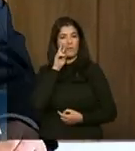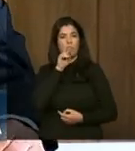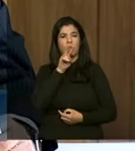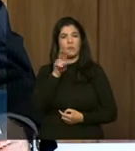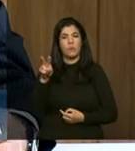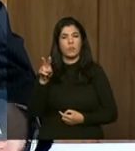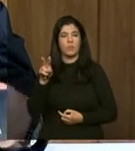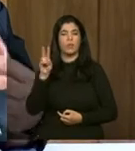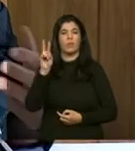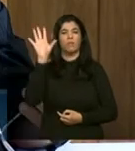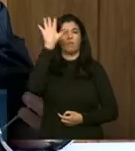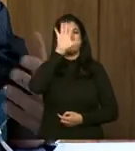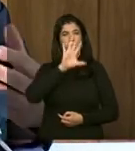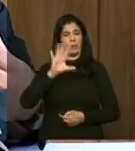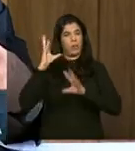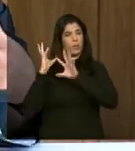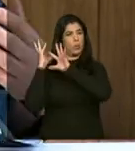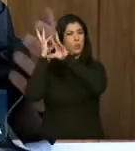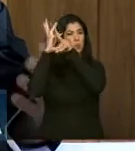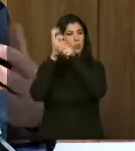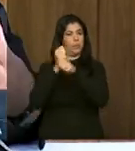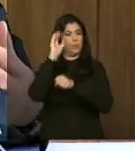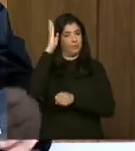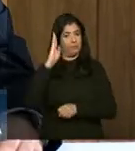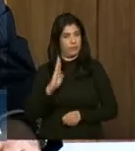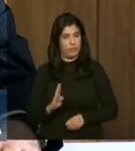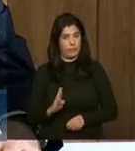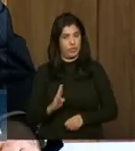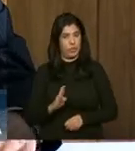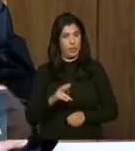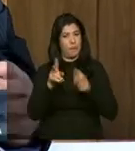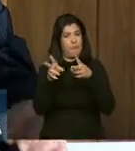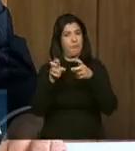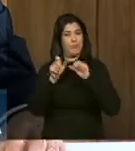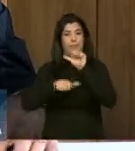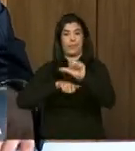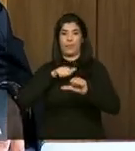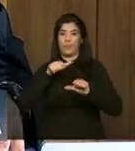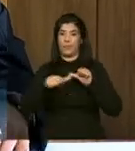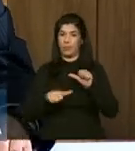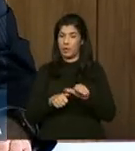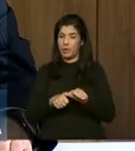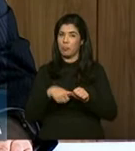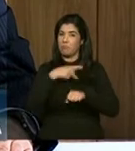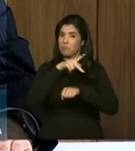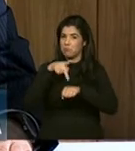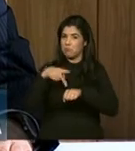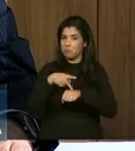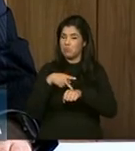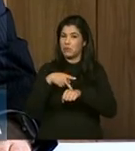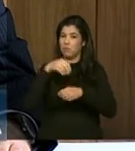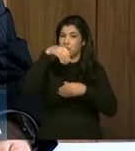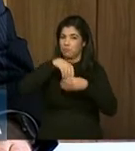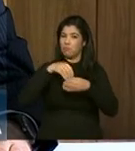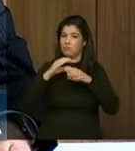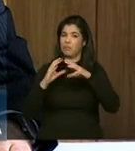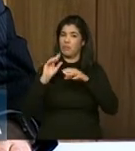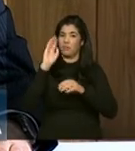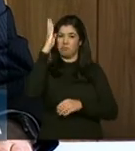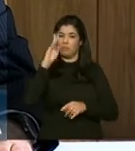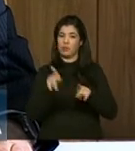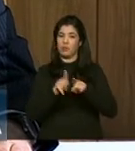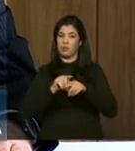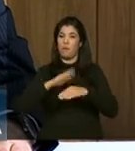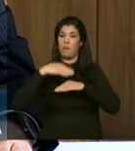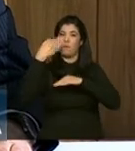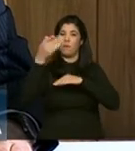quadro histórico, essa mudança do quadro nacional e do quadro internacional exige que